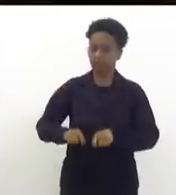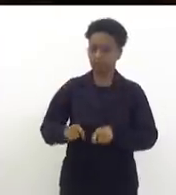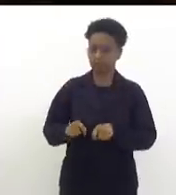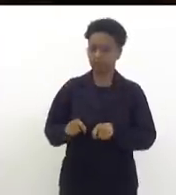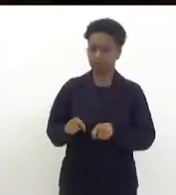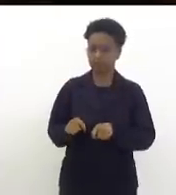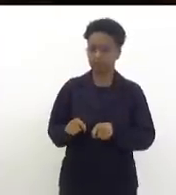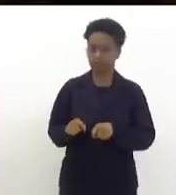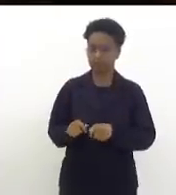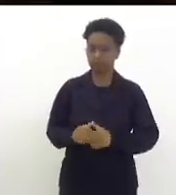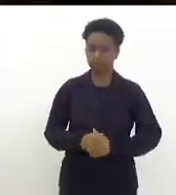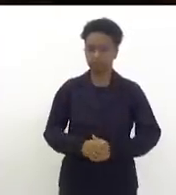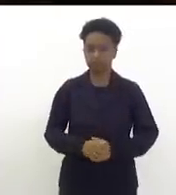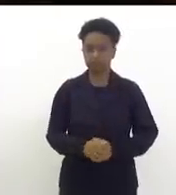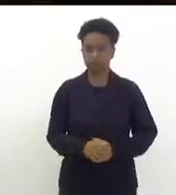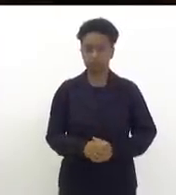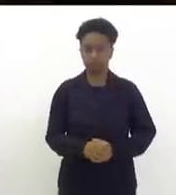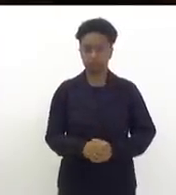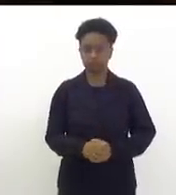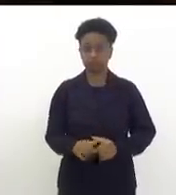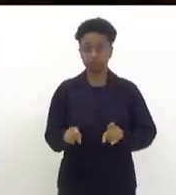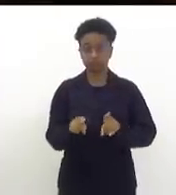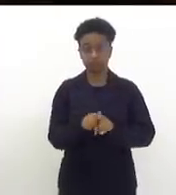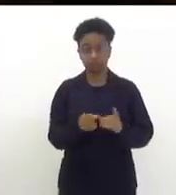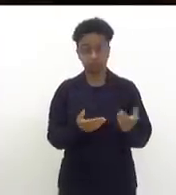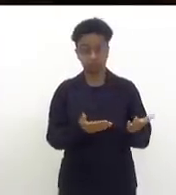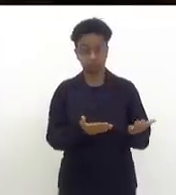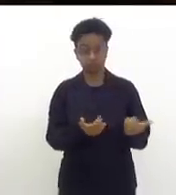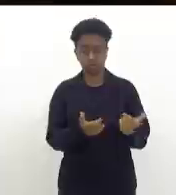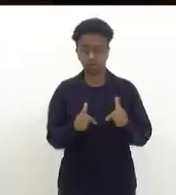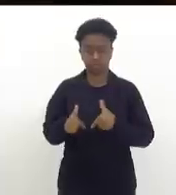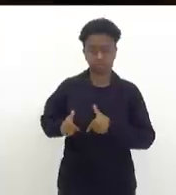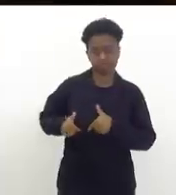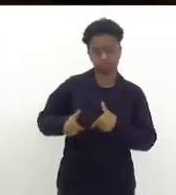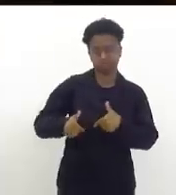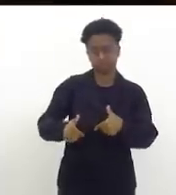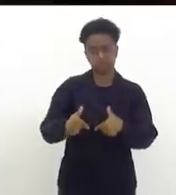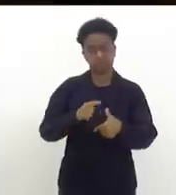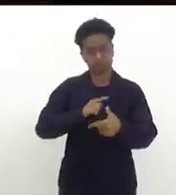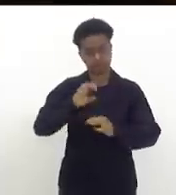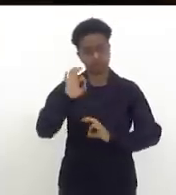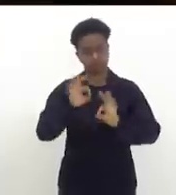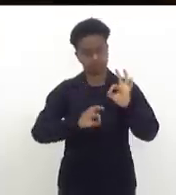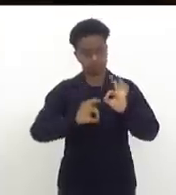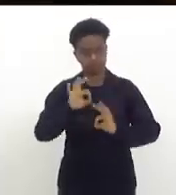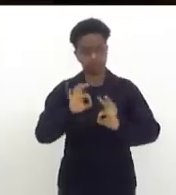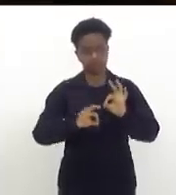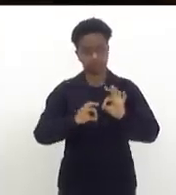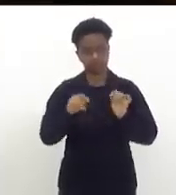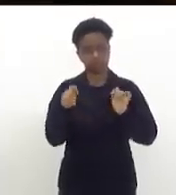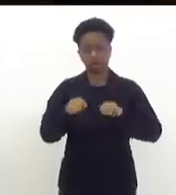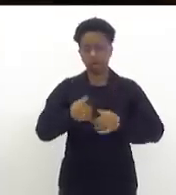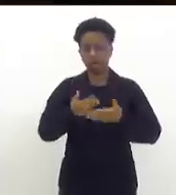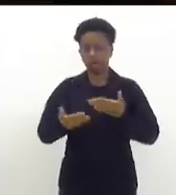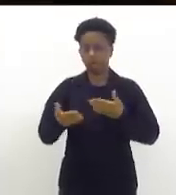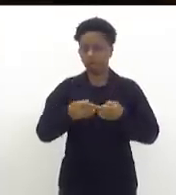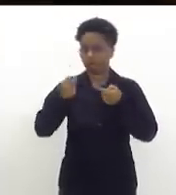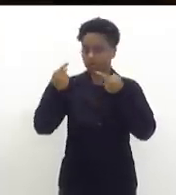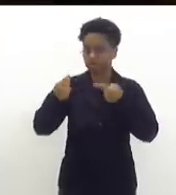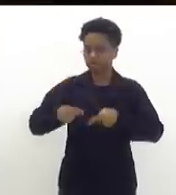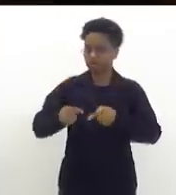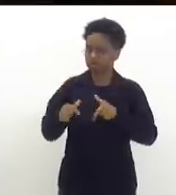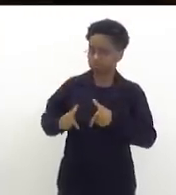e um jovem atuante preparado para qualquer desafio